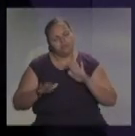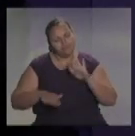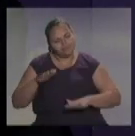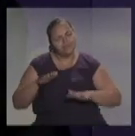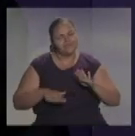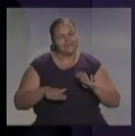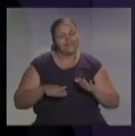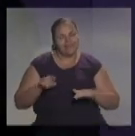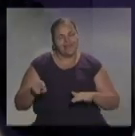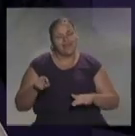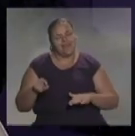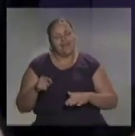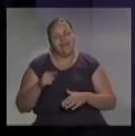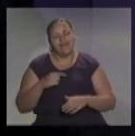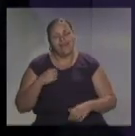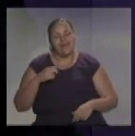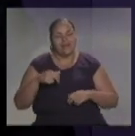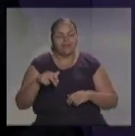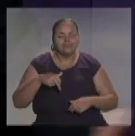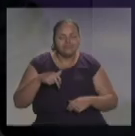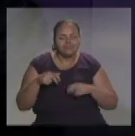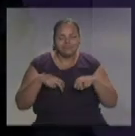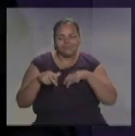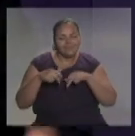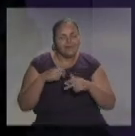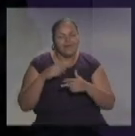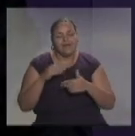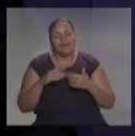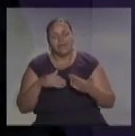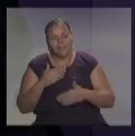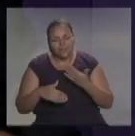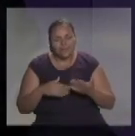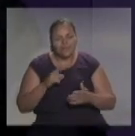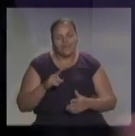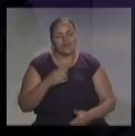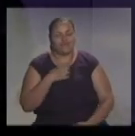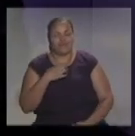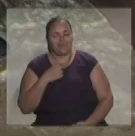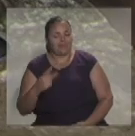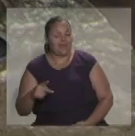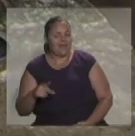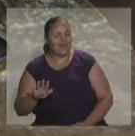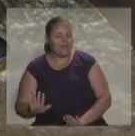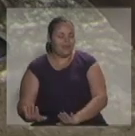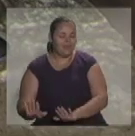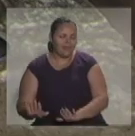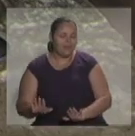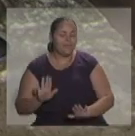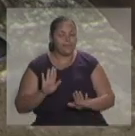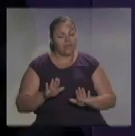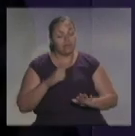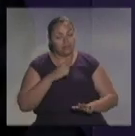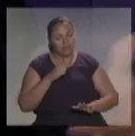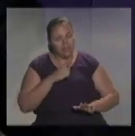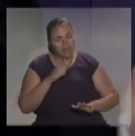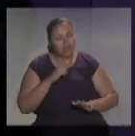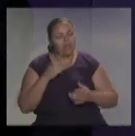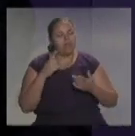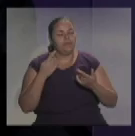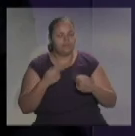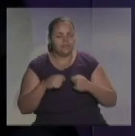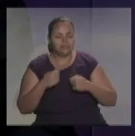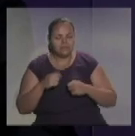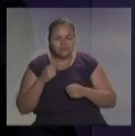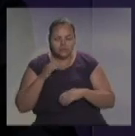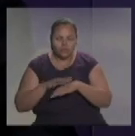realmente seja hiperativa, num aspecto de ter muita energia. Muito agitado. Né? Mas se existe um transtorno, precisa